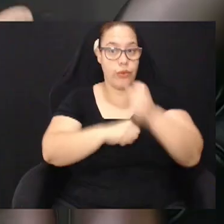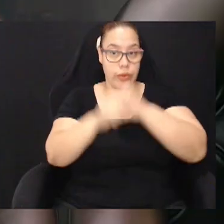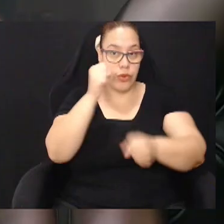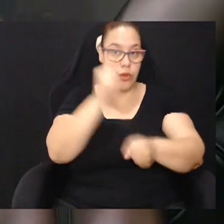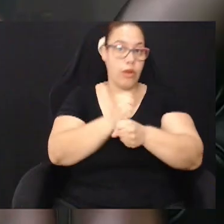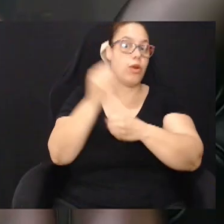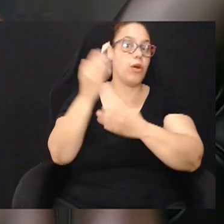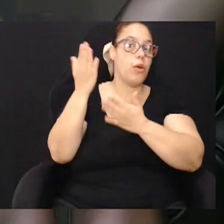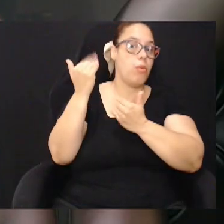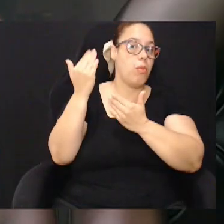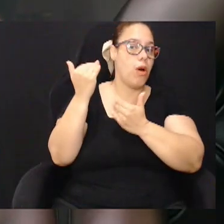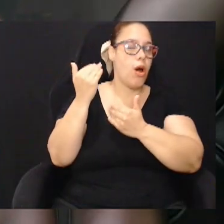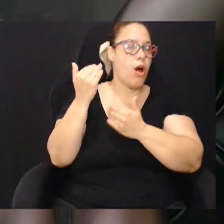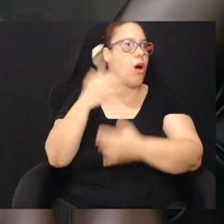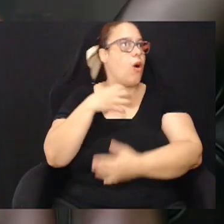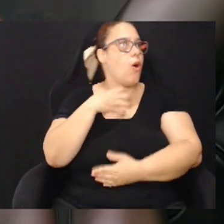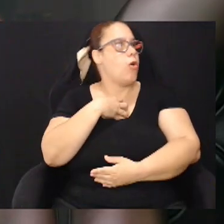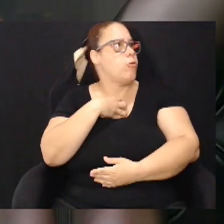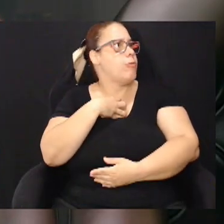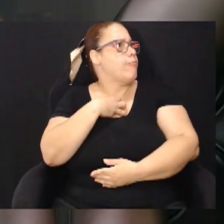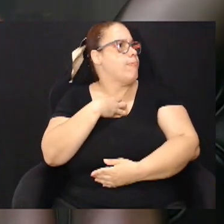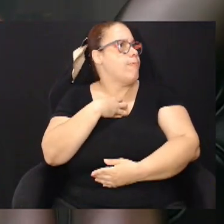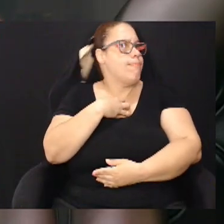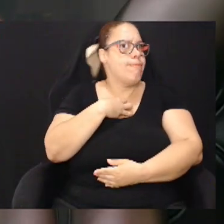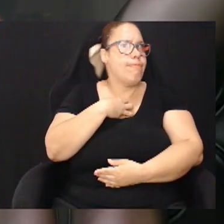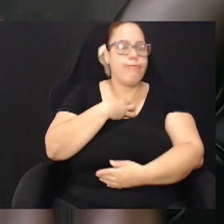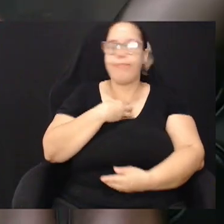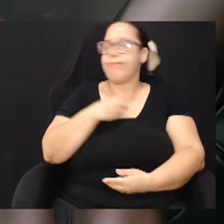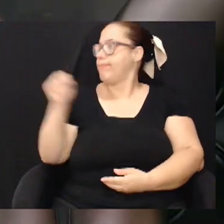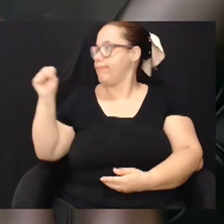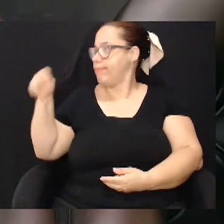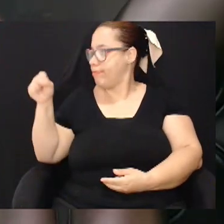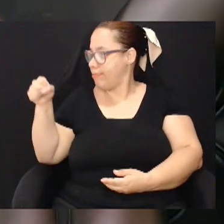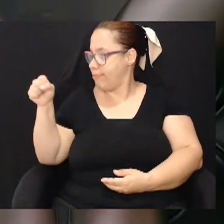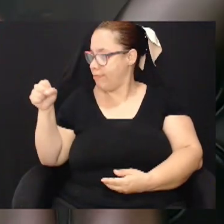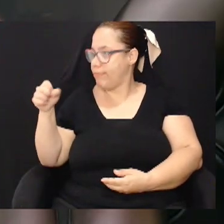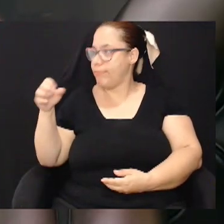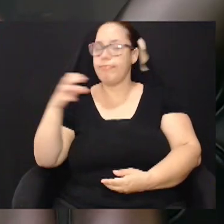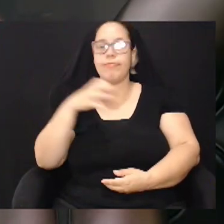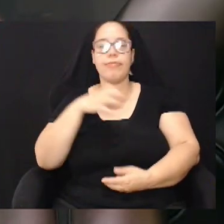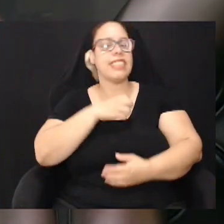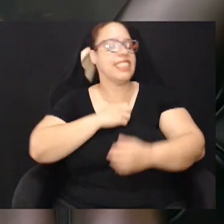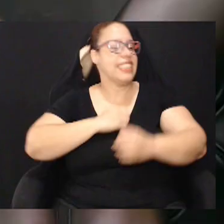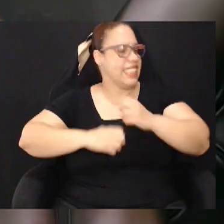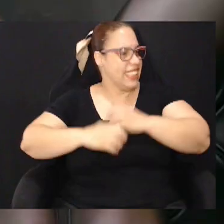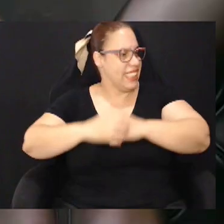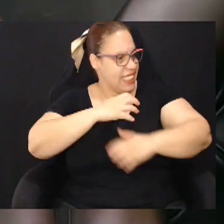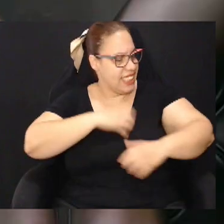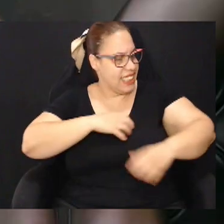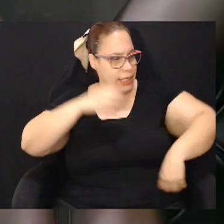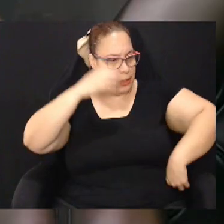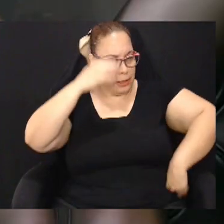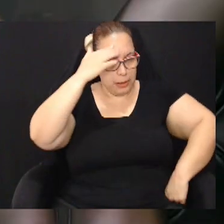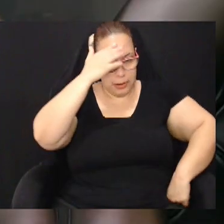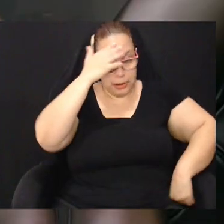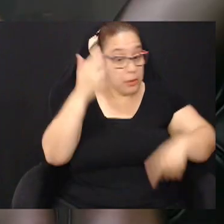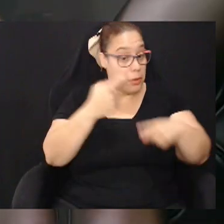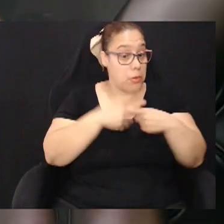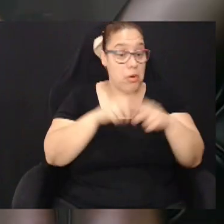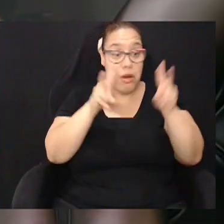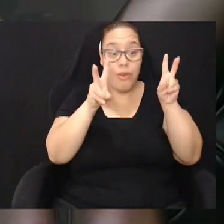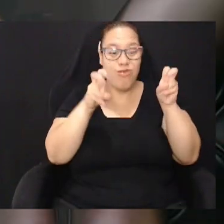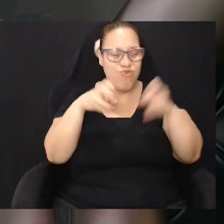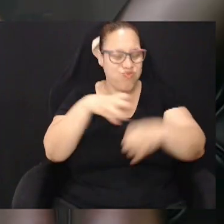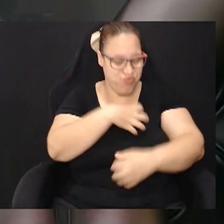ela com pegou todo mundo. muita gente. Está sendo super premiada, inclusive. Né? Porque é um tema que mexe muito com a